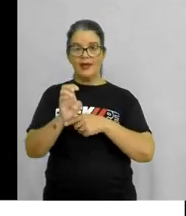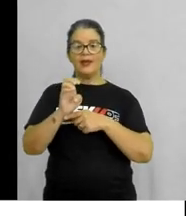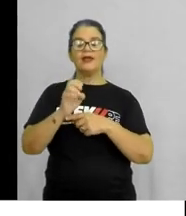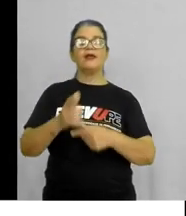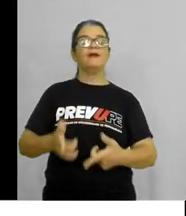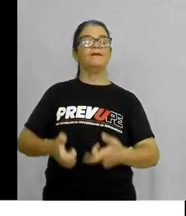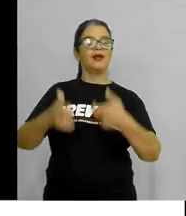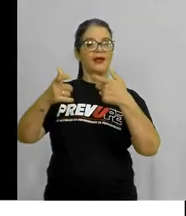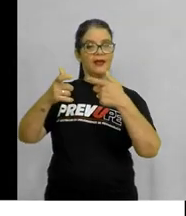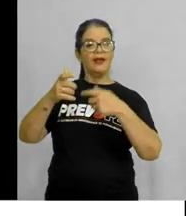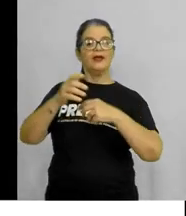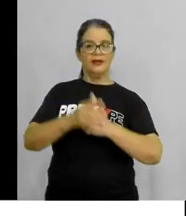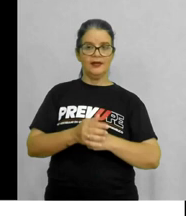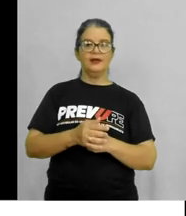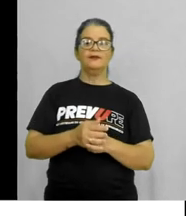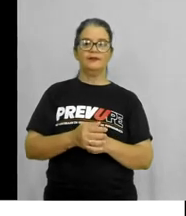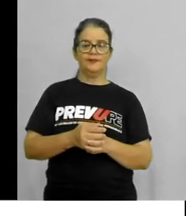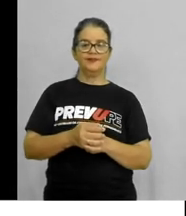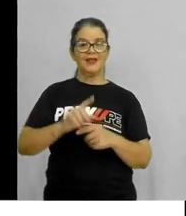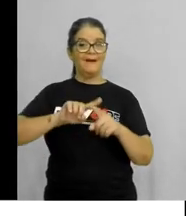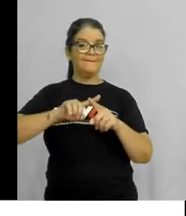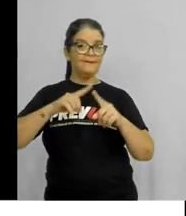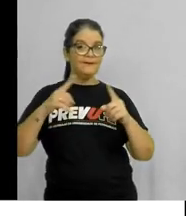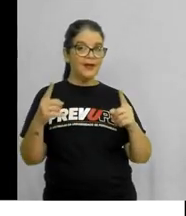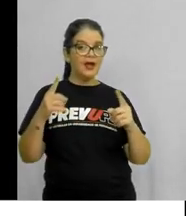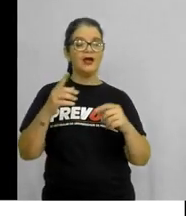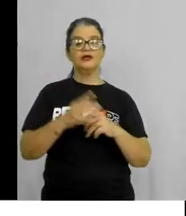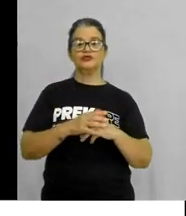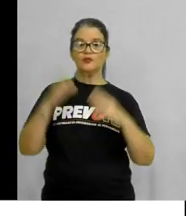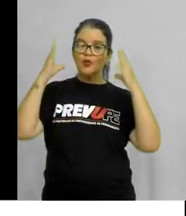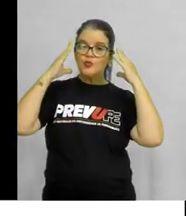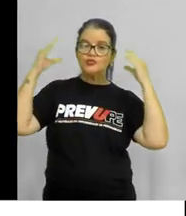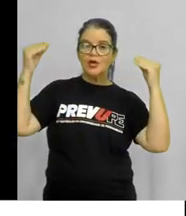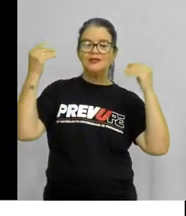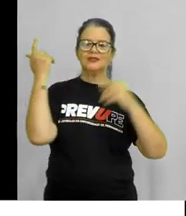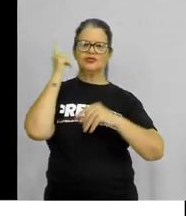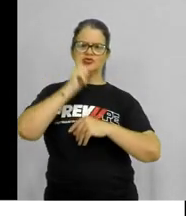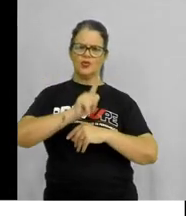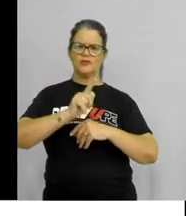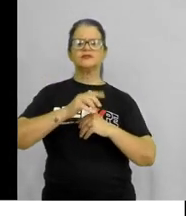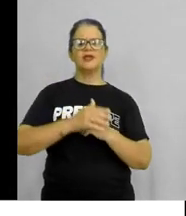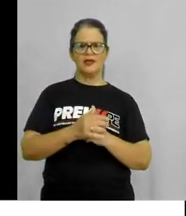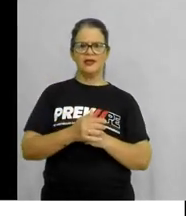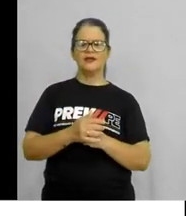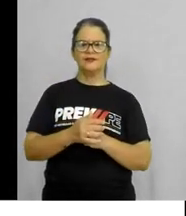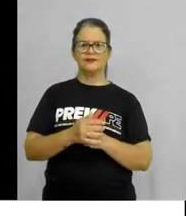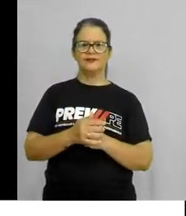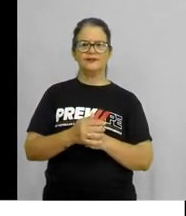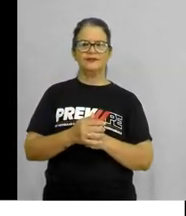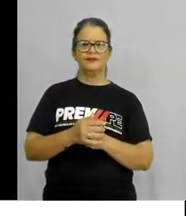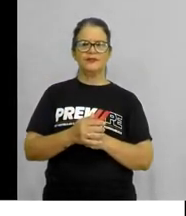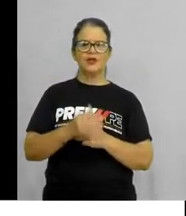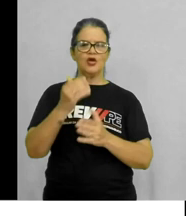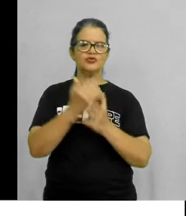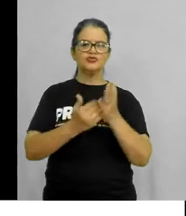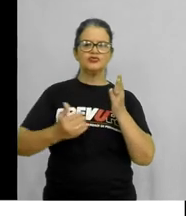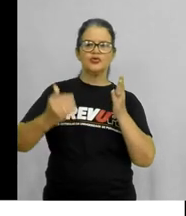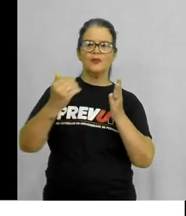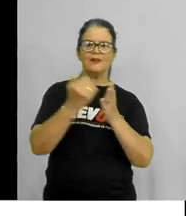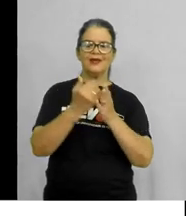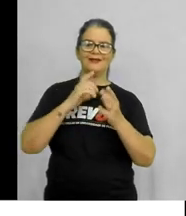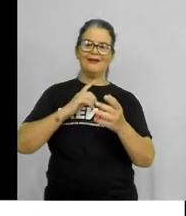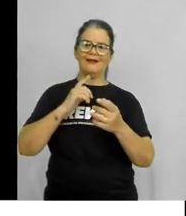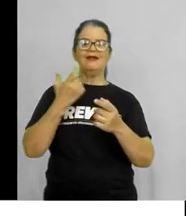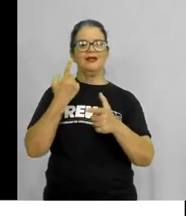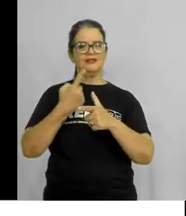a guerreira mas os holandeses conseguem superar esse